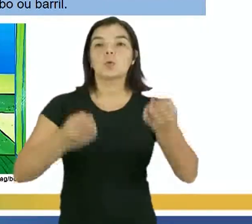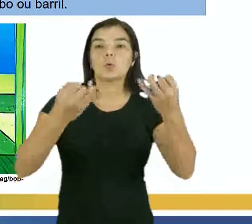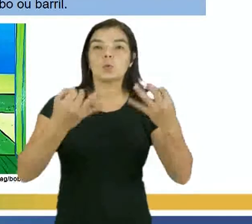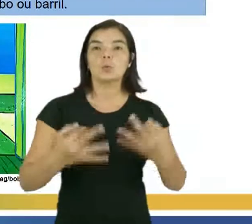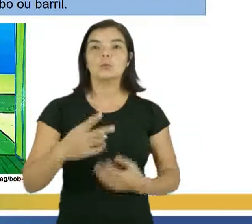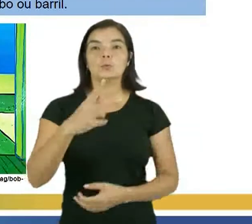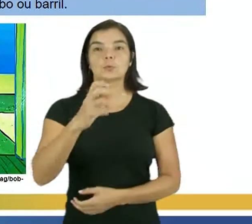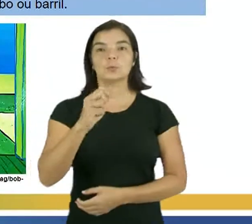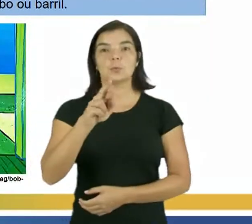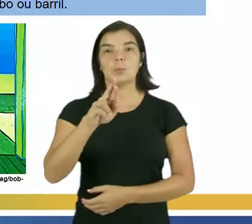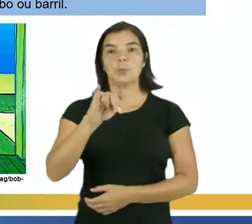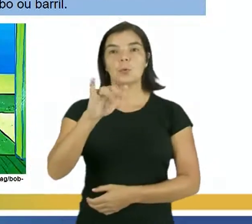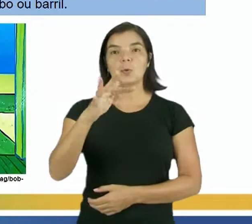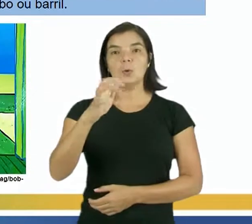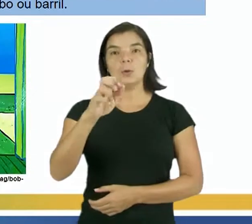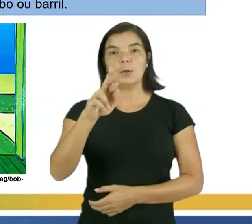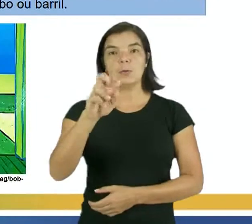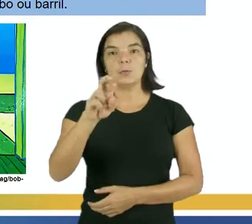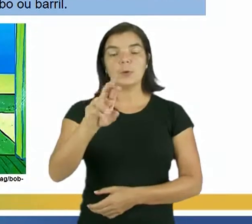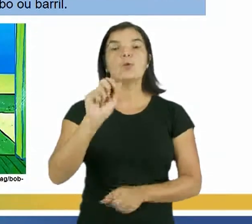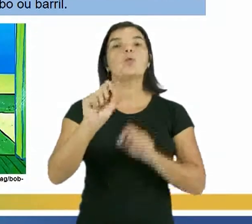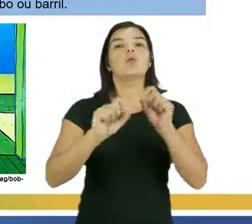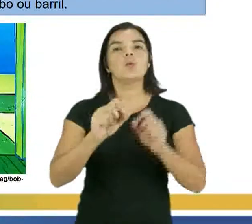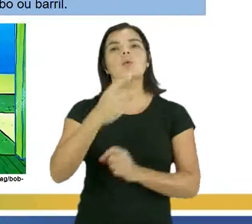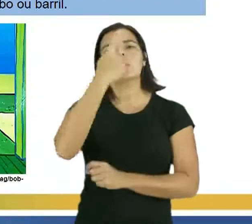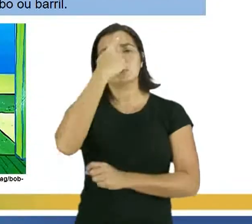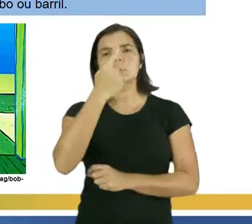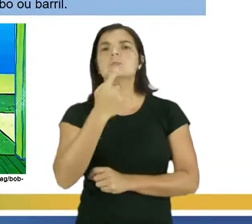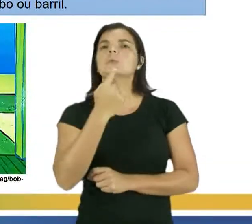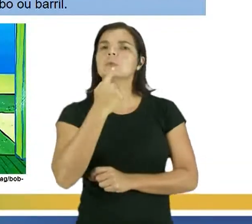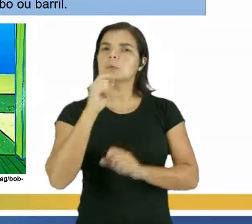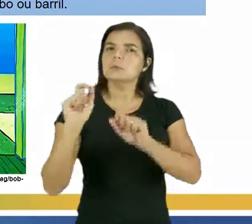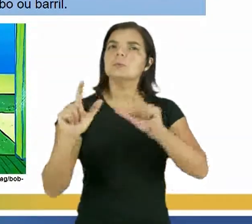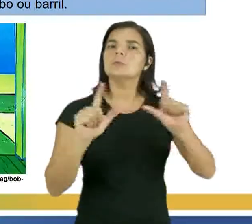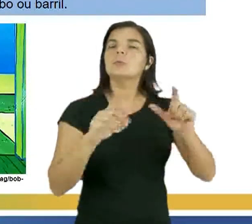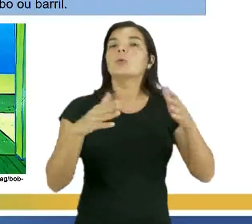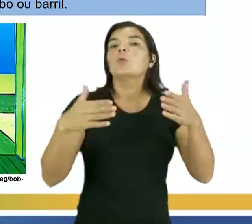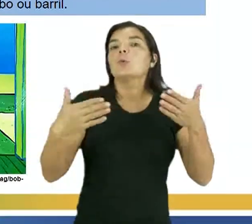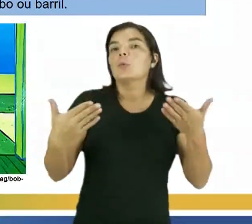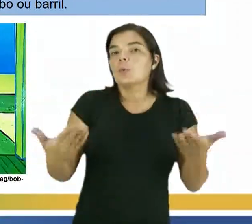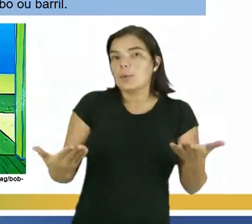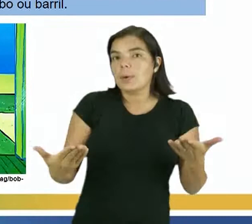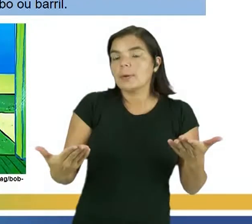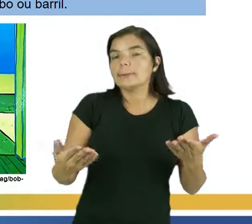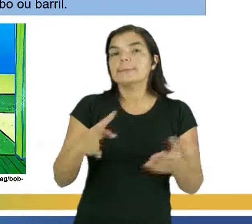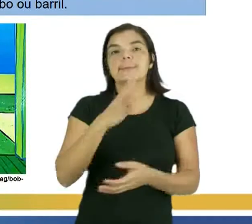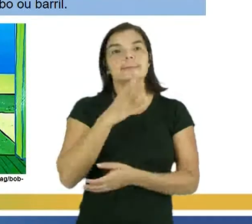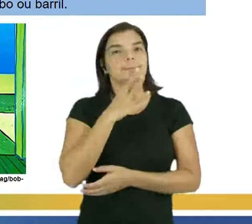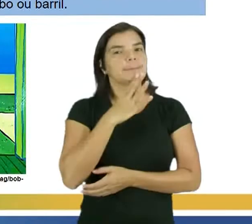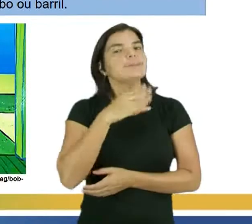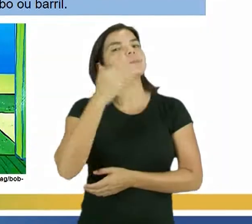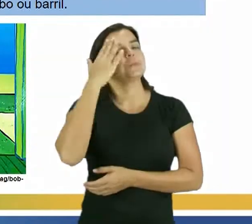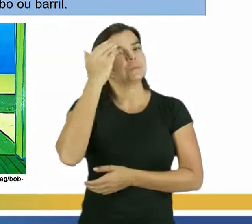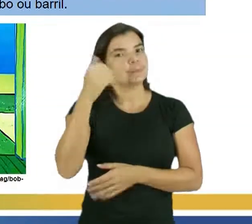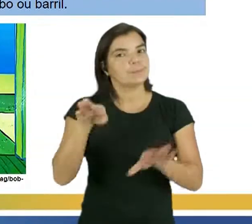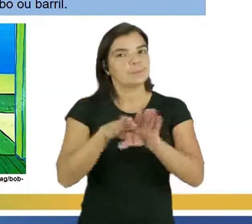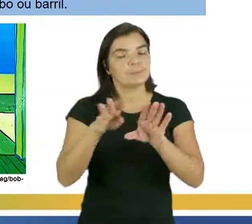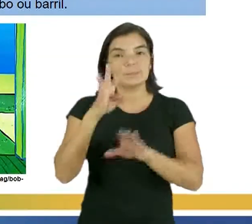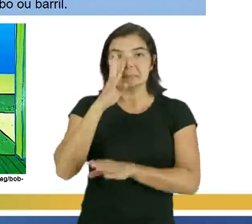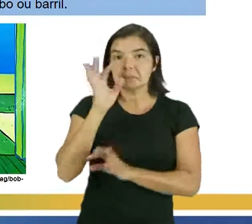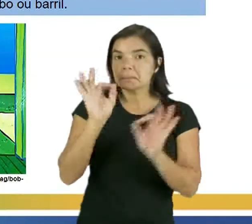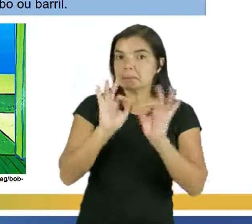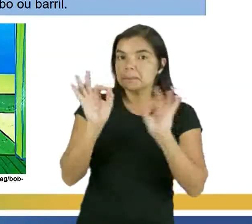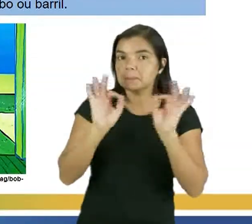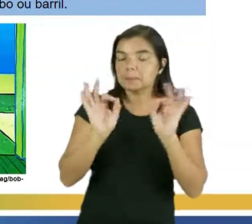dos poríferos, eu posso fazer menção a um desenho bastante conhecido. Que desenho seria esse? Um desenho que, se você não assistiu, você já